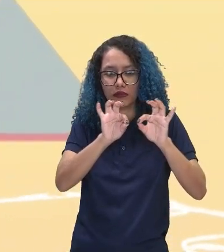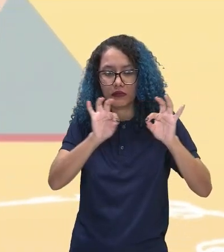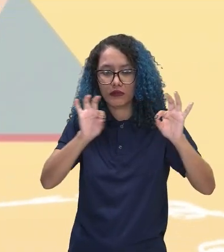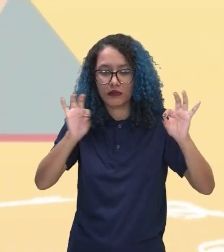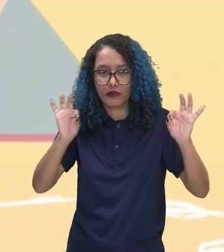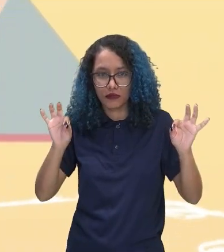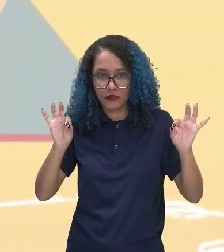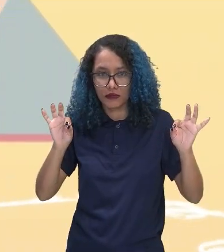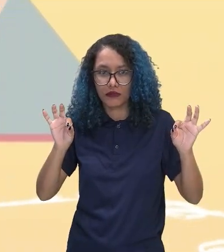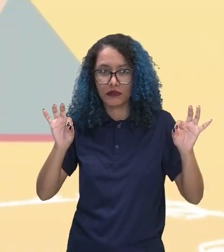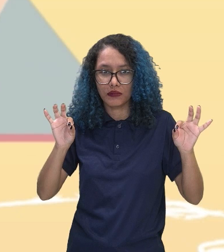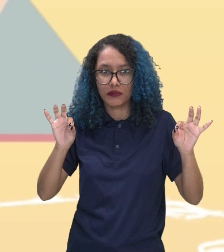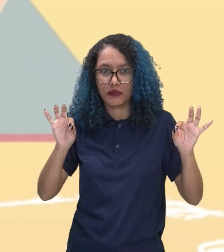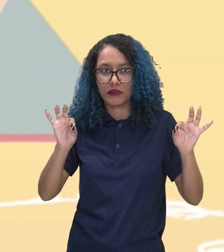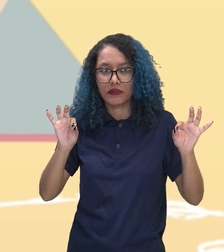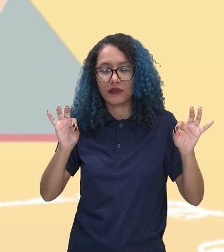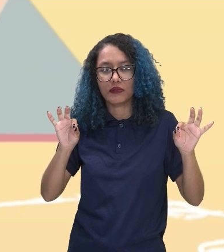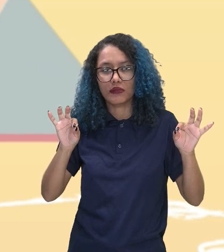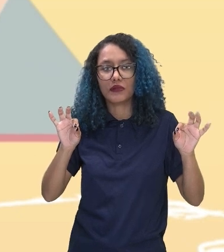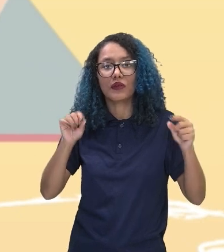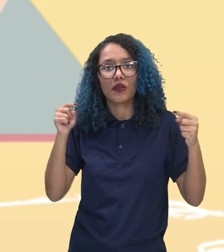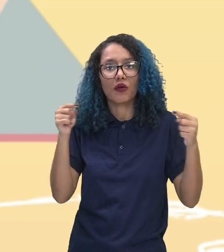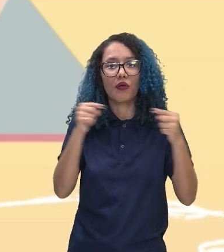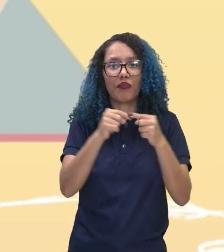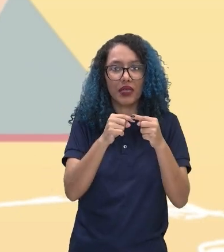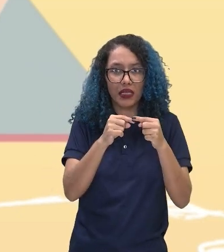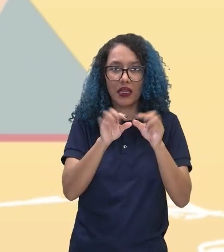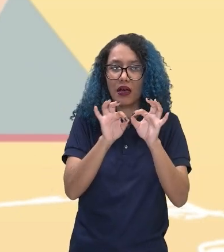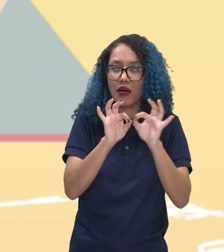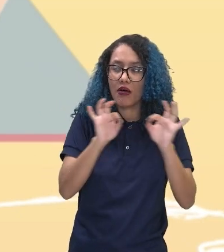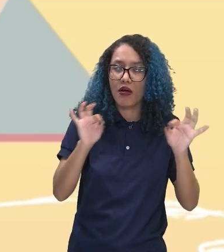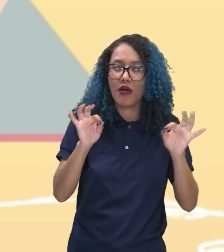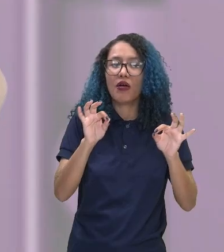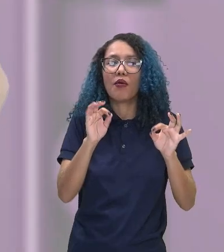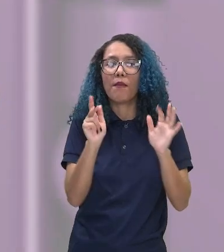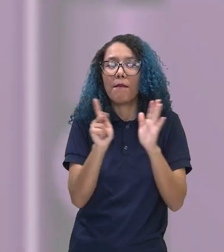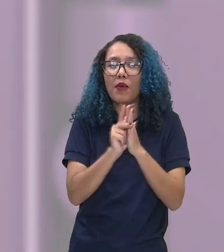dessa corda esticada é o comprimento da circunferência.